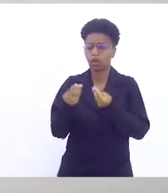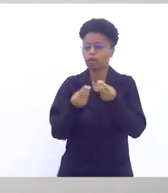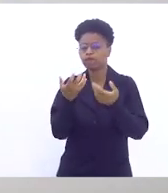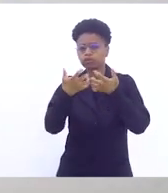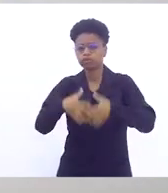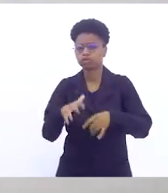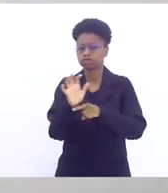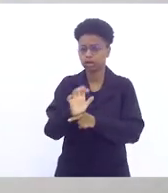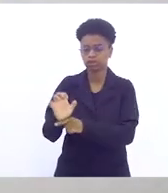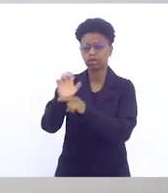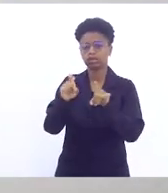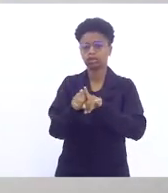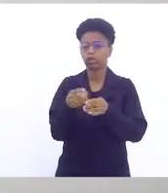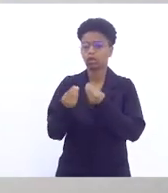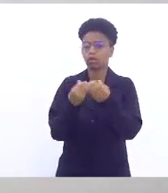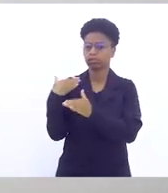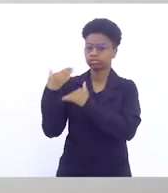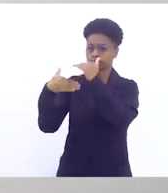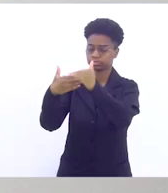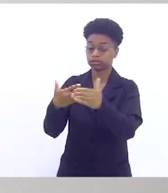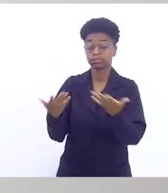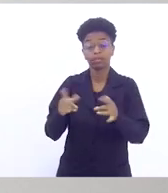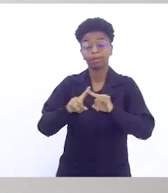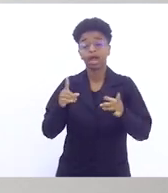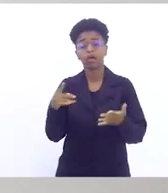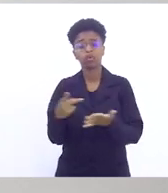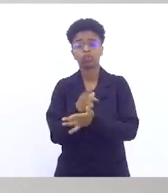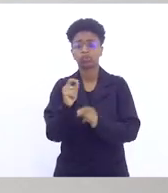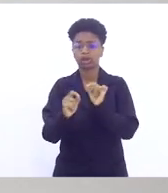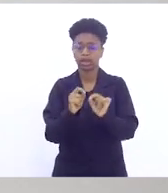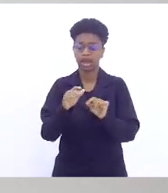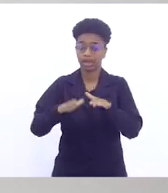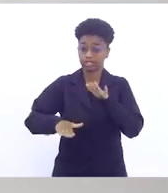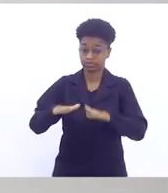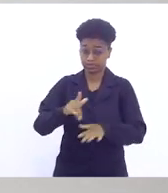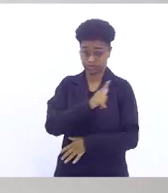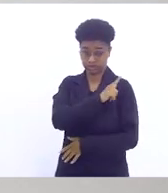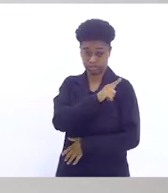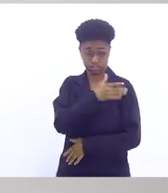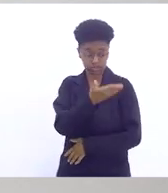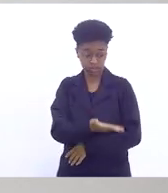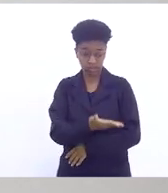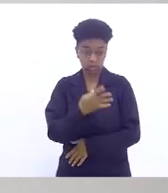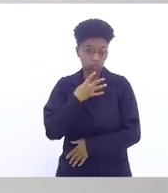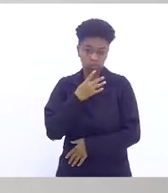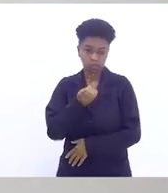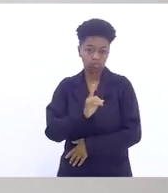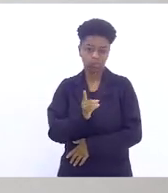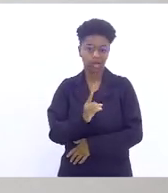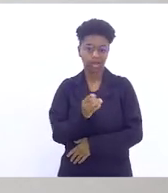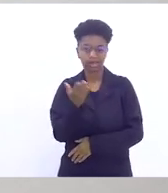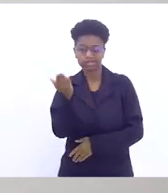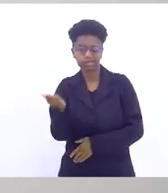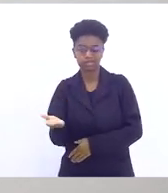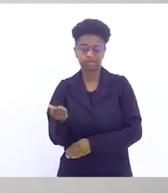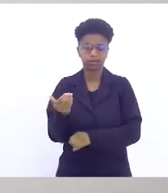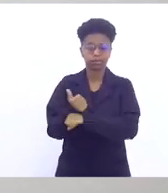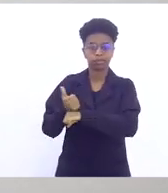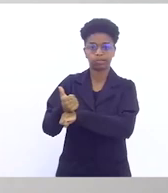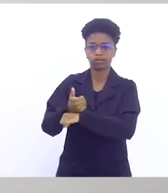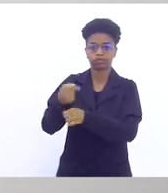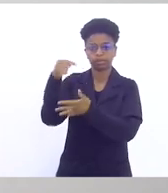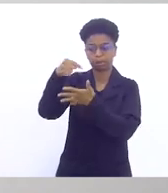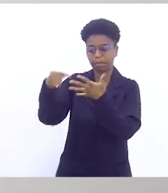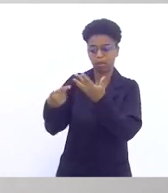estado e os filhos de desenvolvimento o que que acontece Muitas vezes os gestores desconhecem o que fazem esses